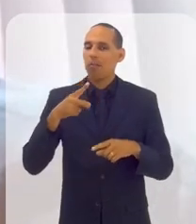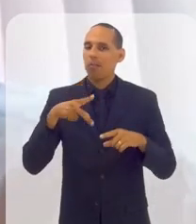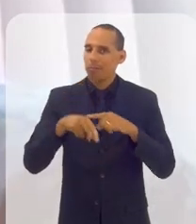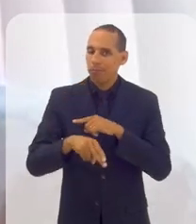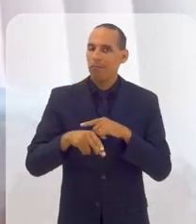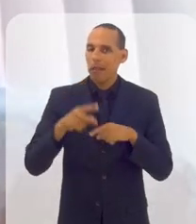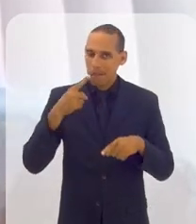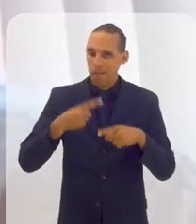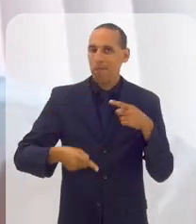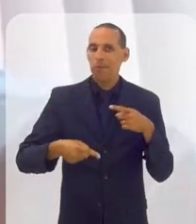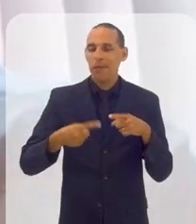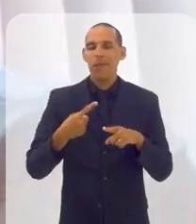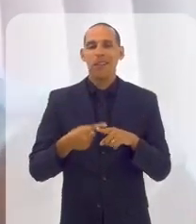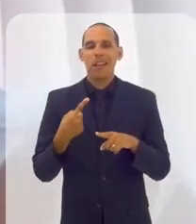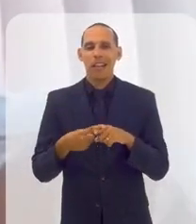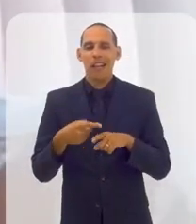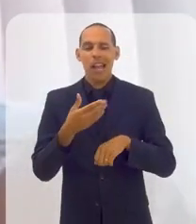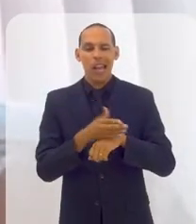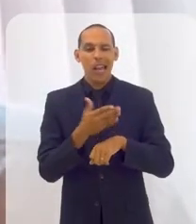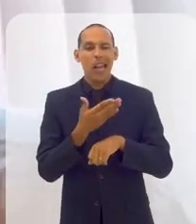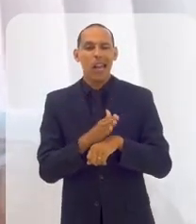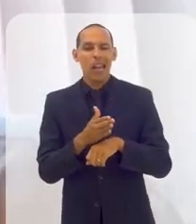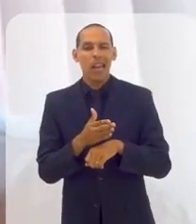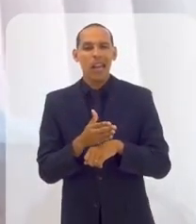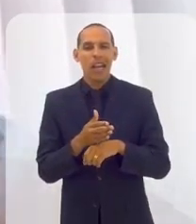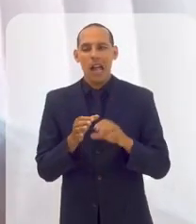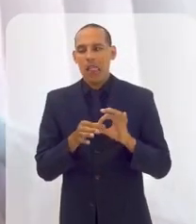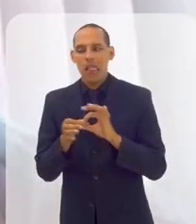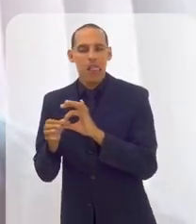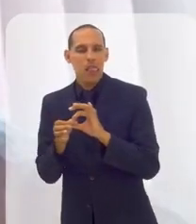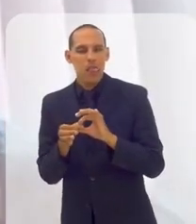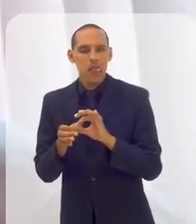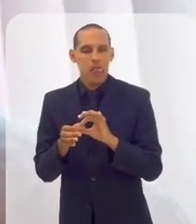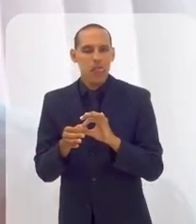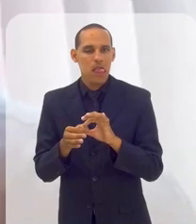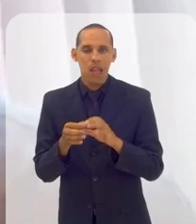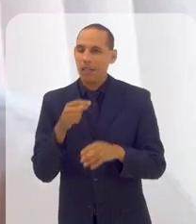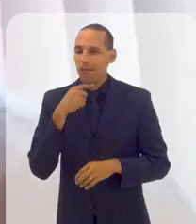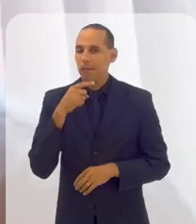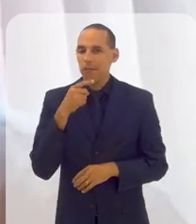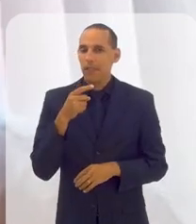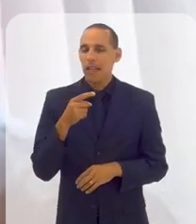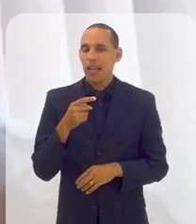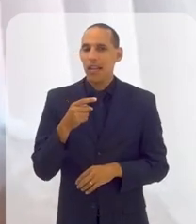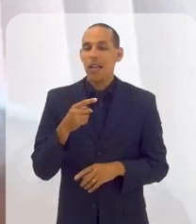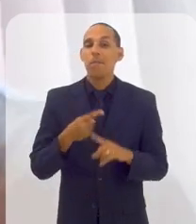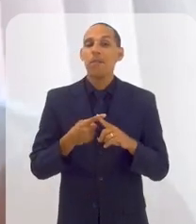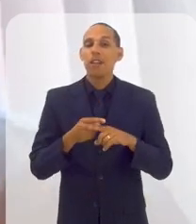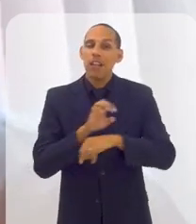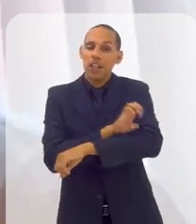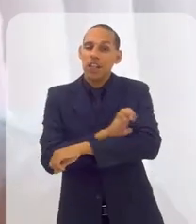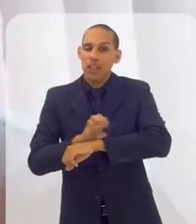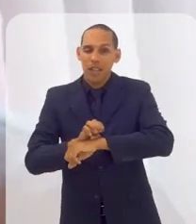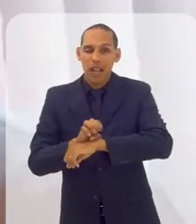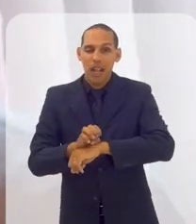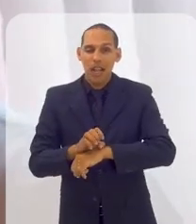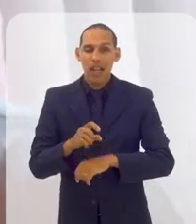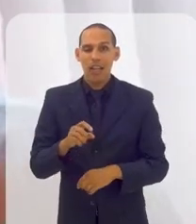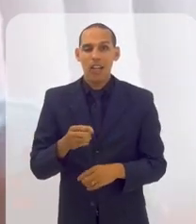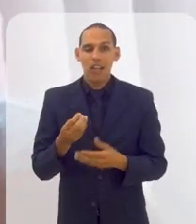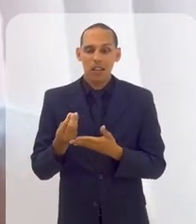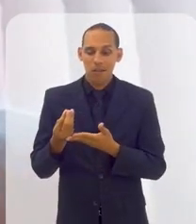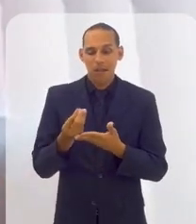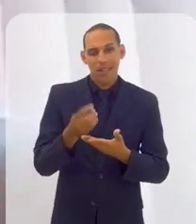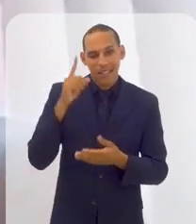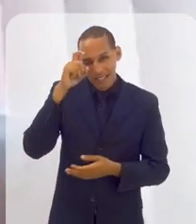não permitir que esse tipo de prática ocorra. Eu falei do estágio. Como tem dificuldade de oferecer